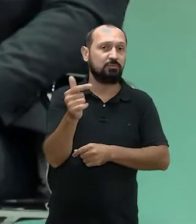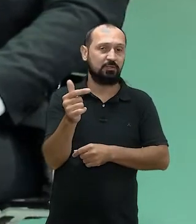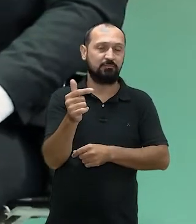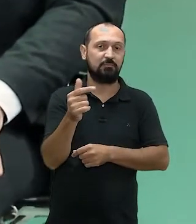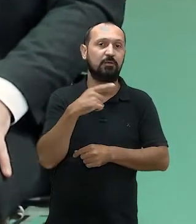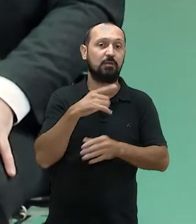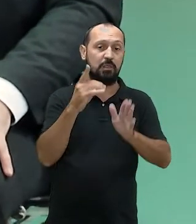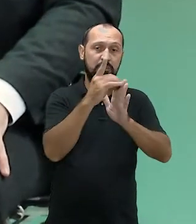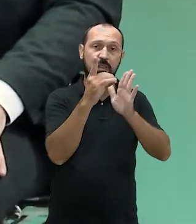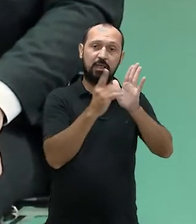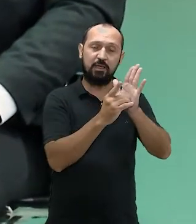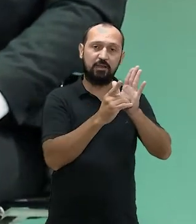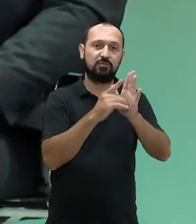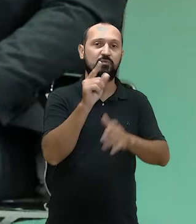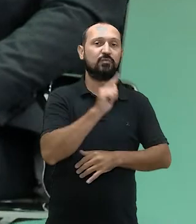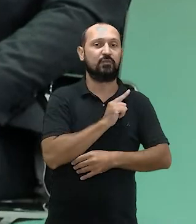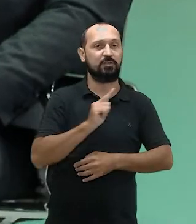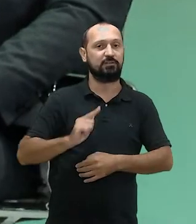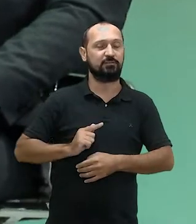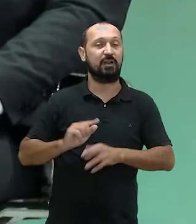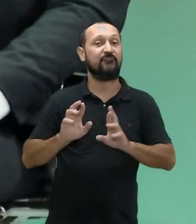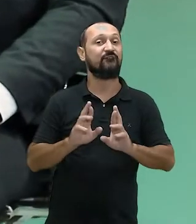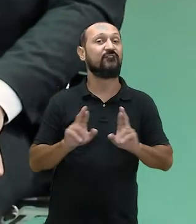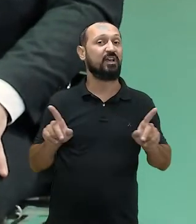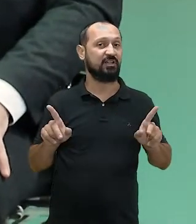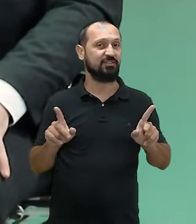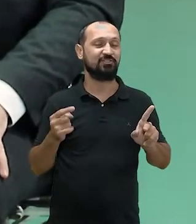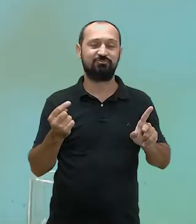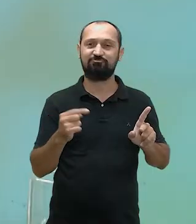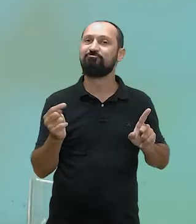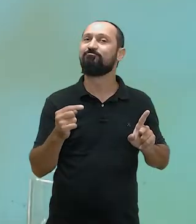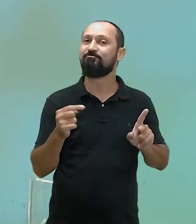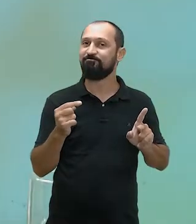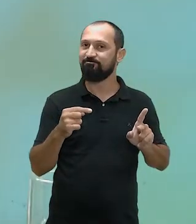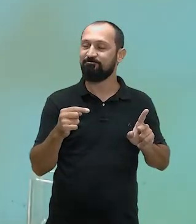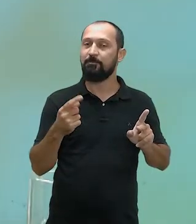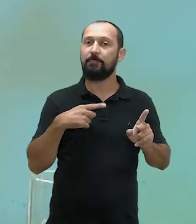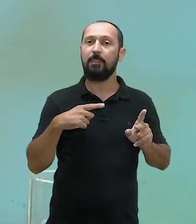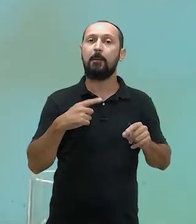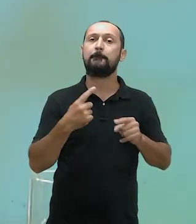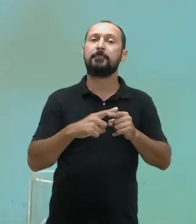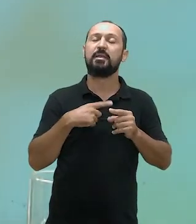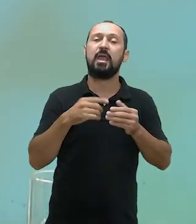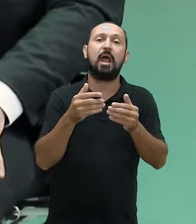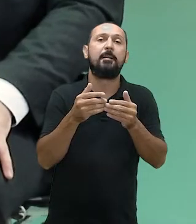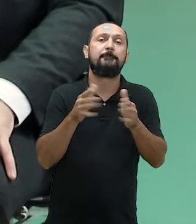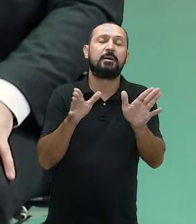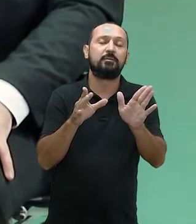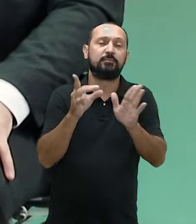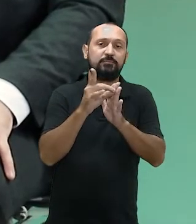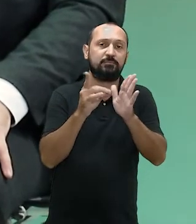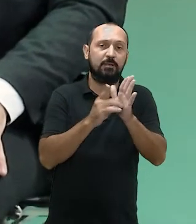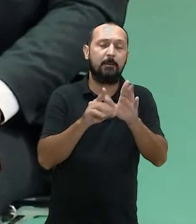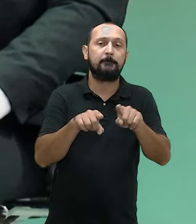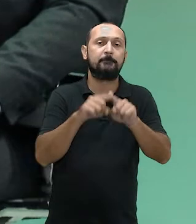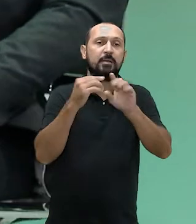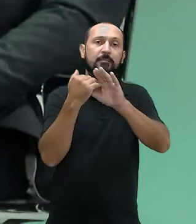são abertos por decreto do governador. Esse decreto ele é diferenciado. Ele, apesar de ser aberto por